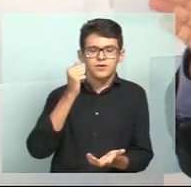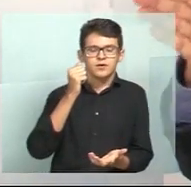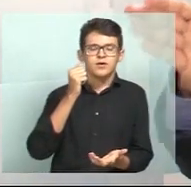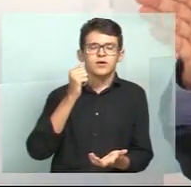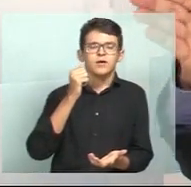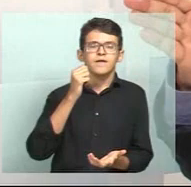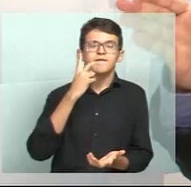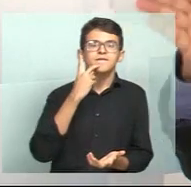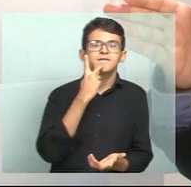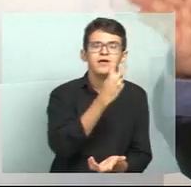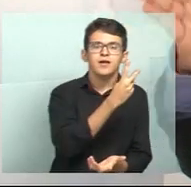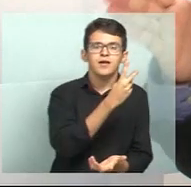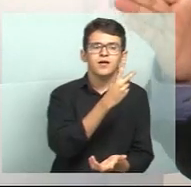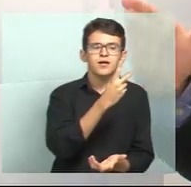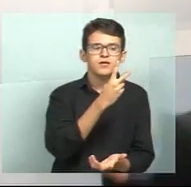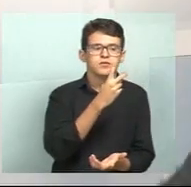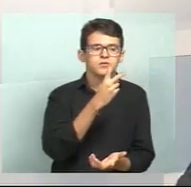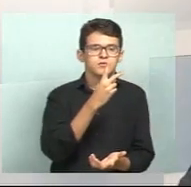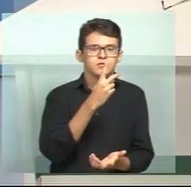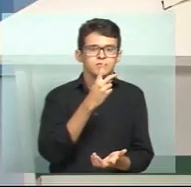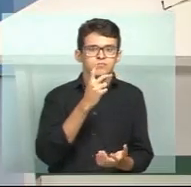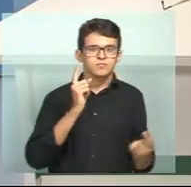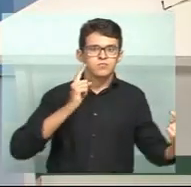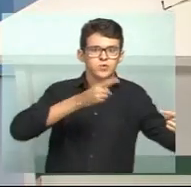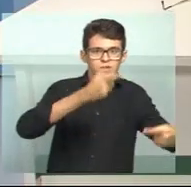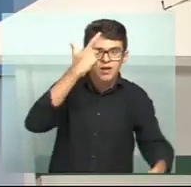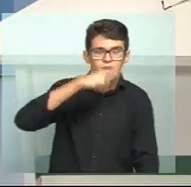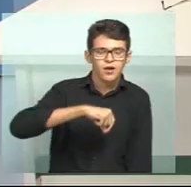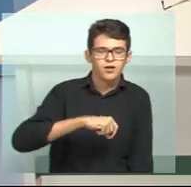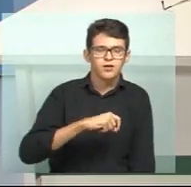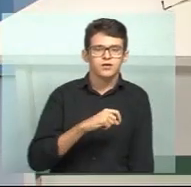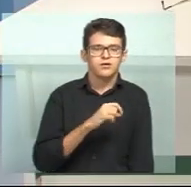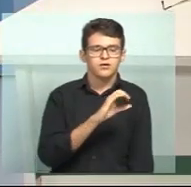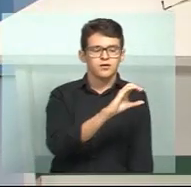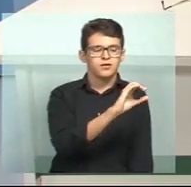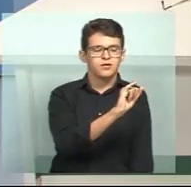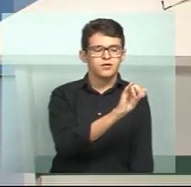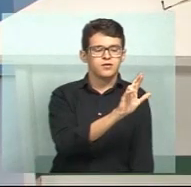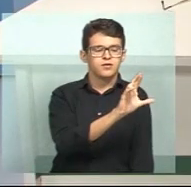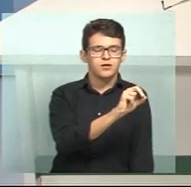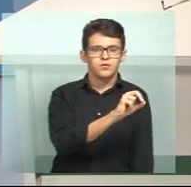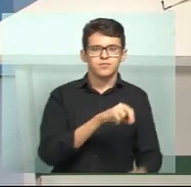Já estão se direcionando outro adversário. O primeiro ponto é esse, né?